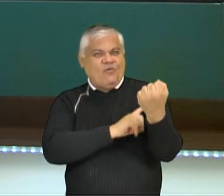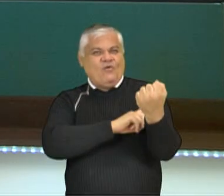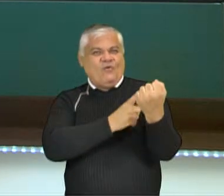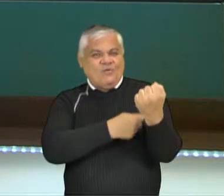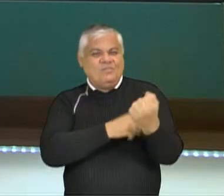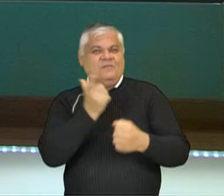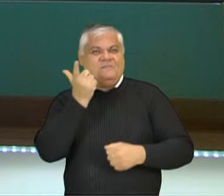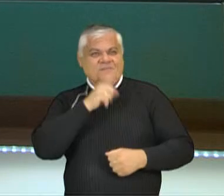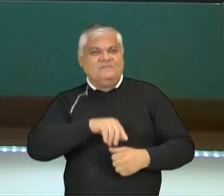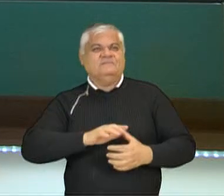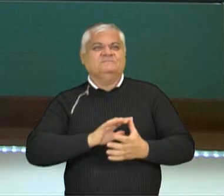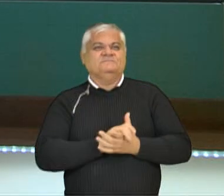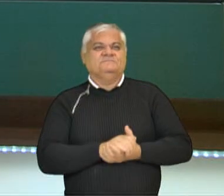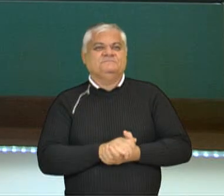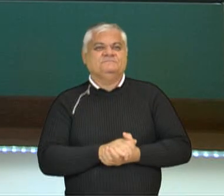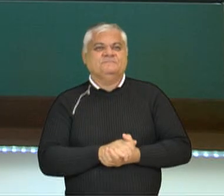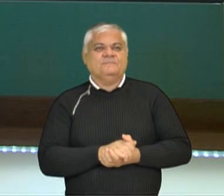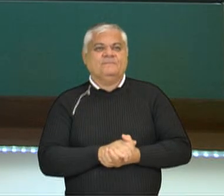o máximo desse atleta.